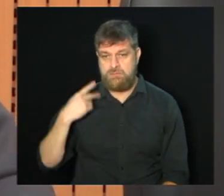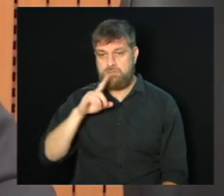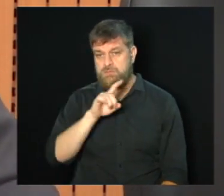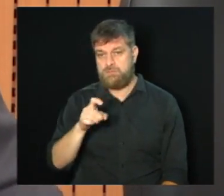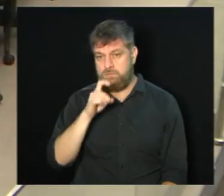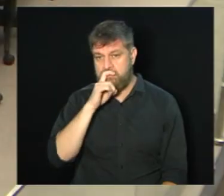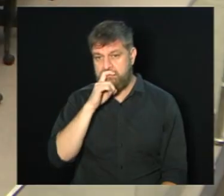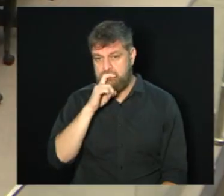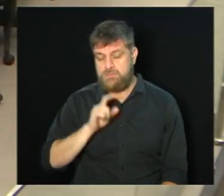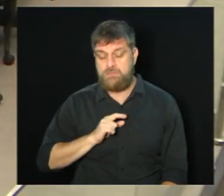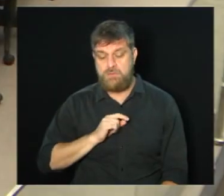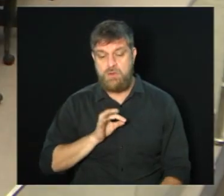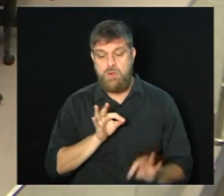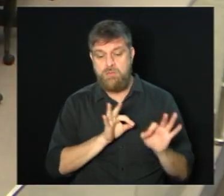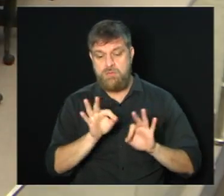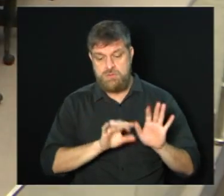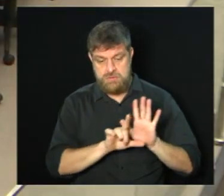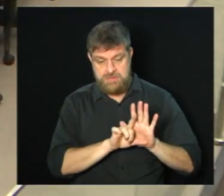projeto e à emenda.